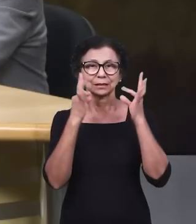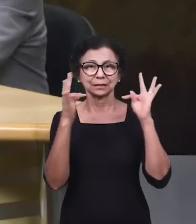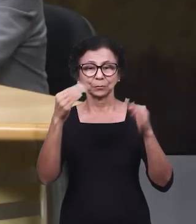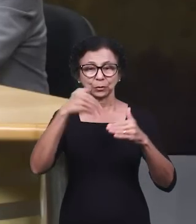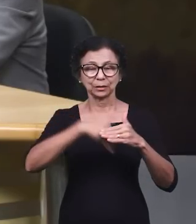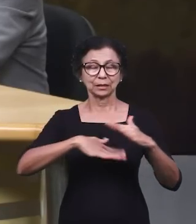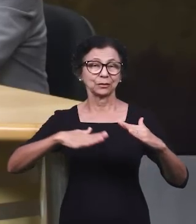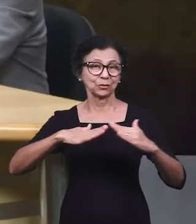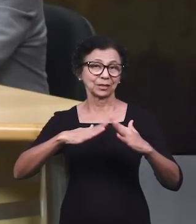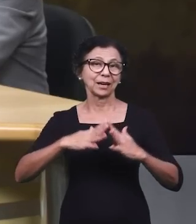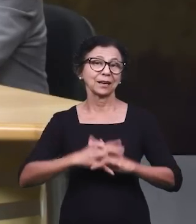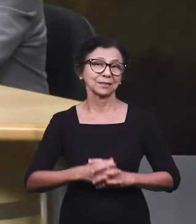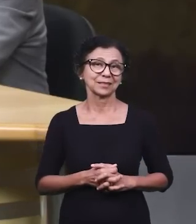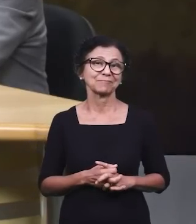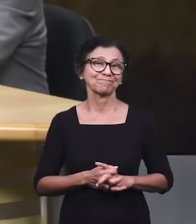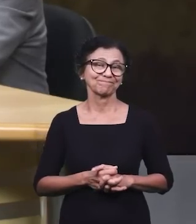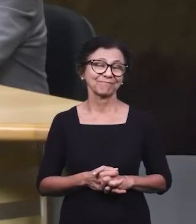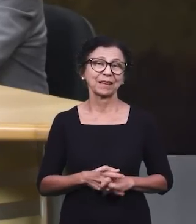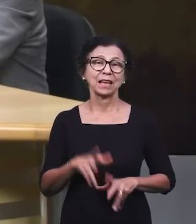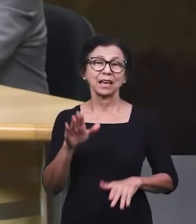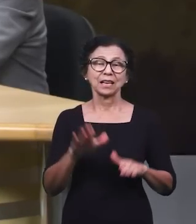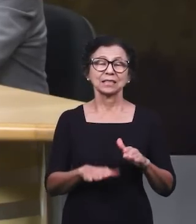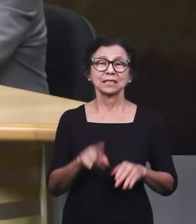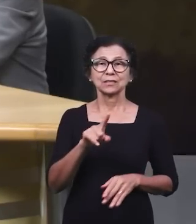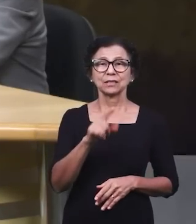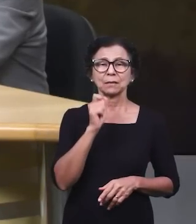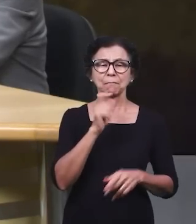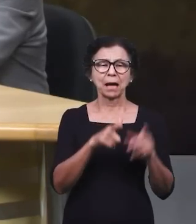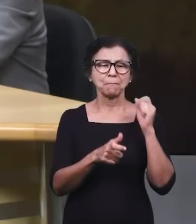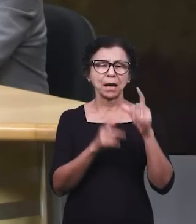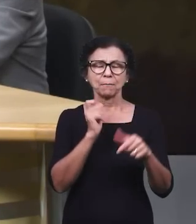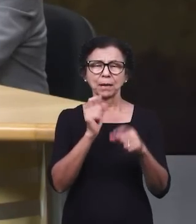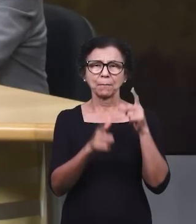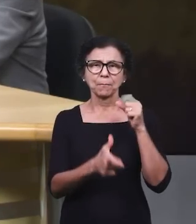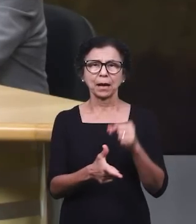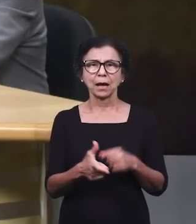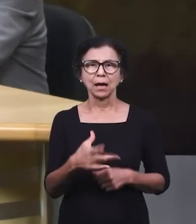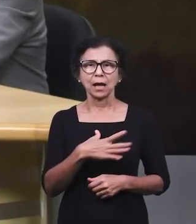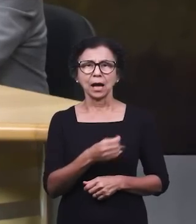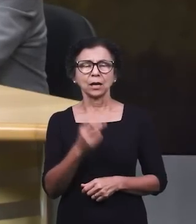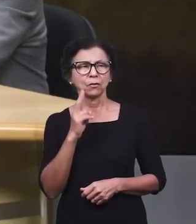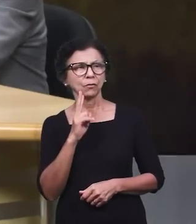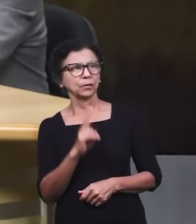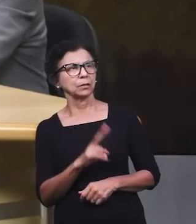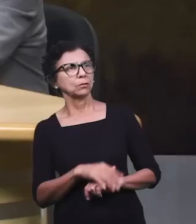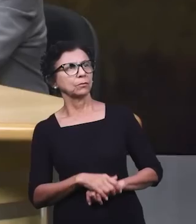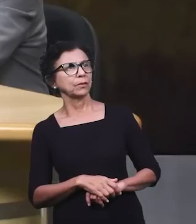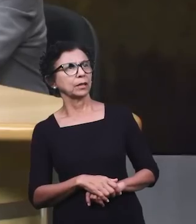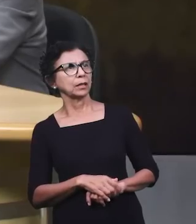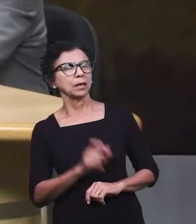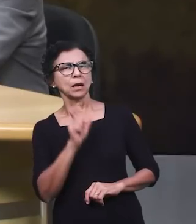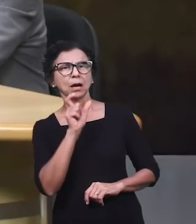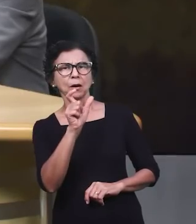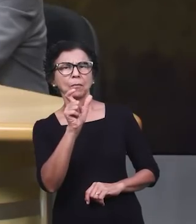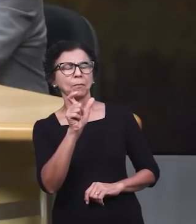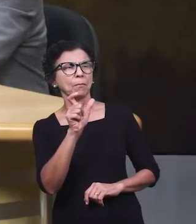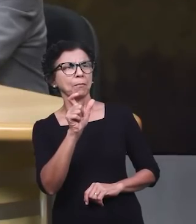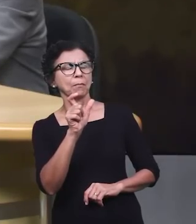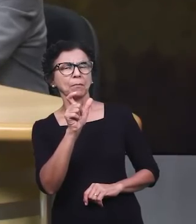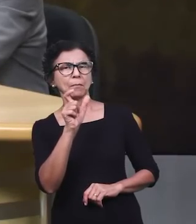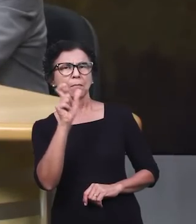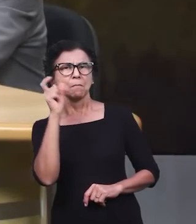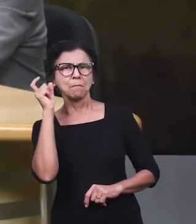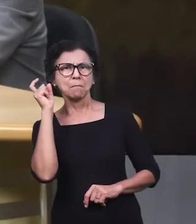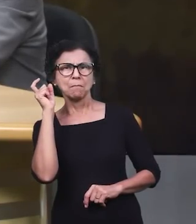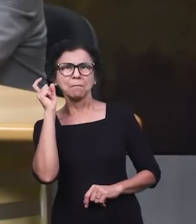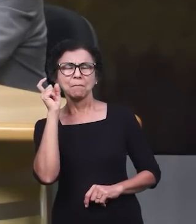sujas, a tendência... Aí você pega, às vezes, um menininho assim, de 5 anos de idade, falando uma palavra terrível. Você de onde aprende